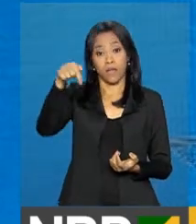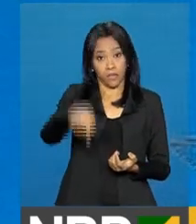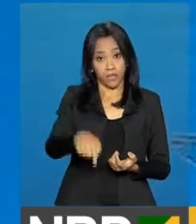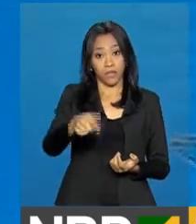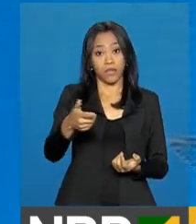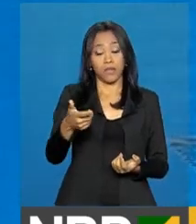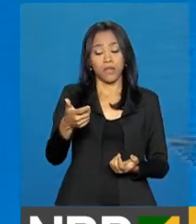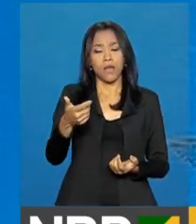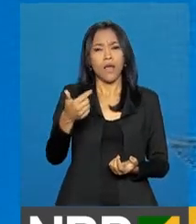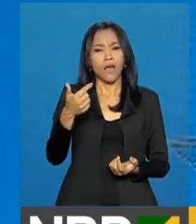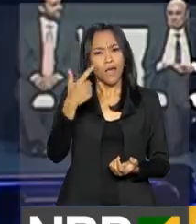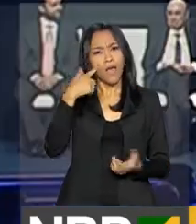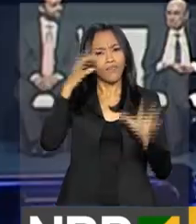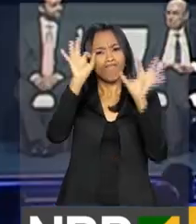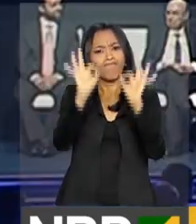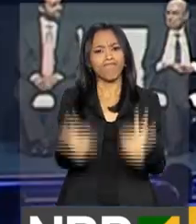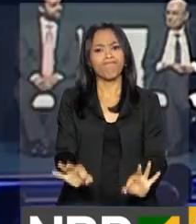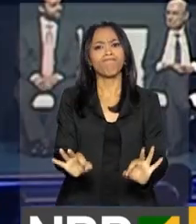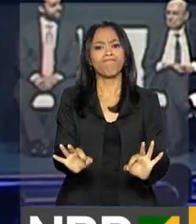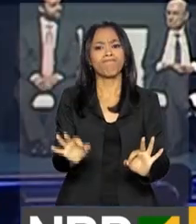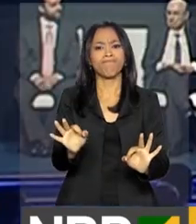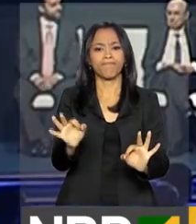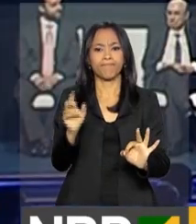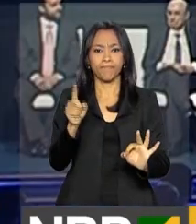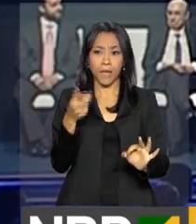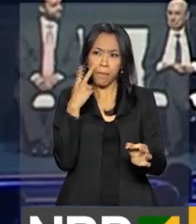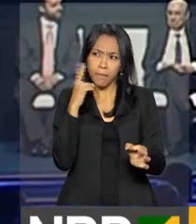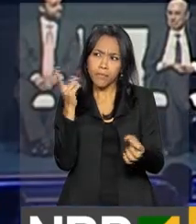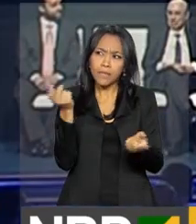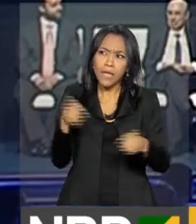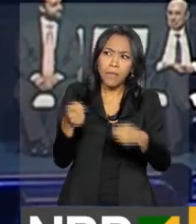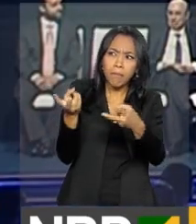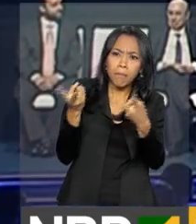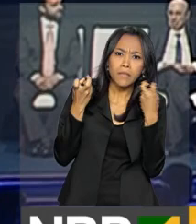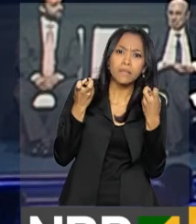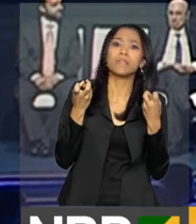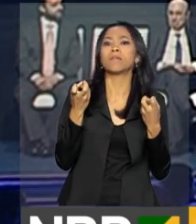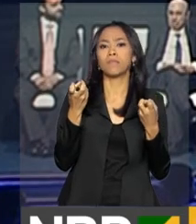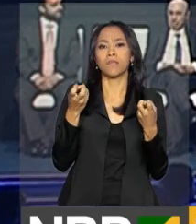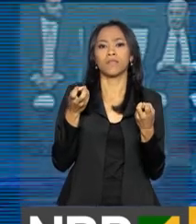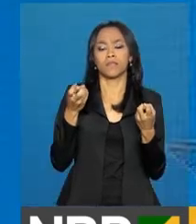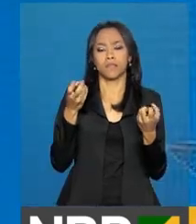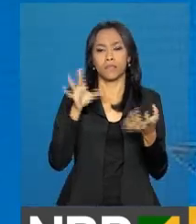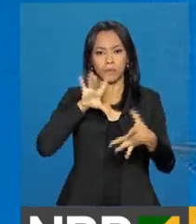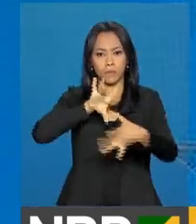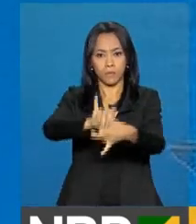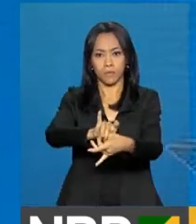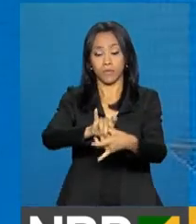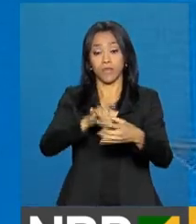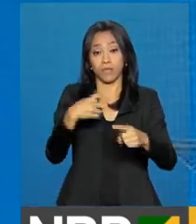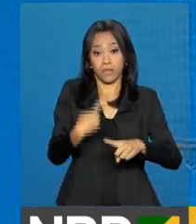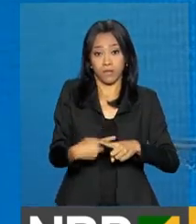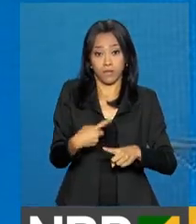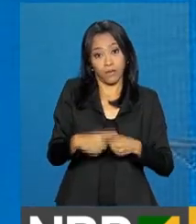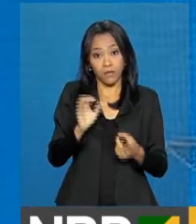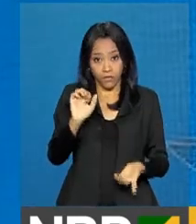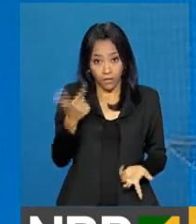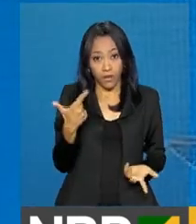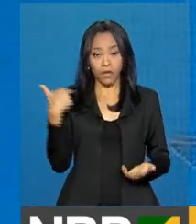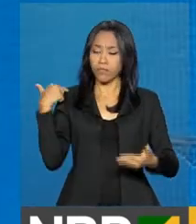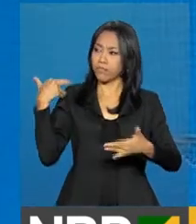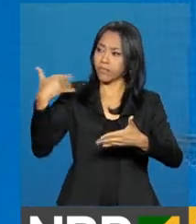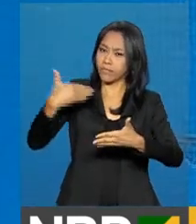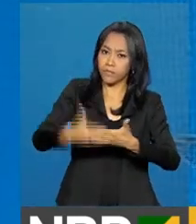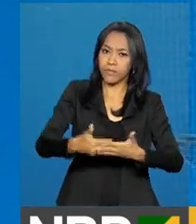realidade concreta, palpável, sensível, perceptível, né? Porque, vejam, é claro que, ao longo do